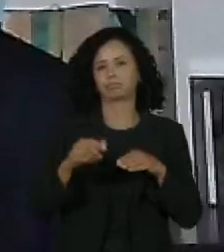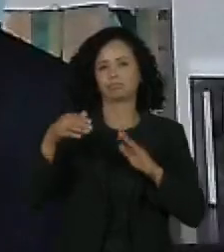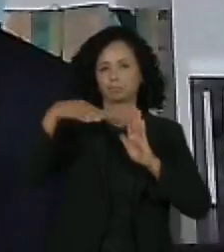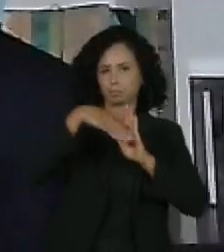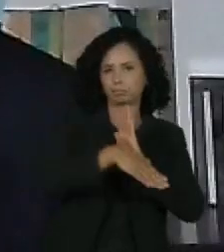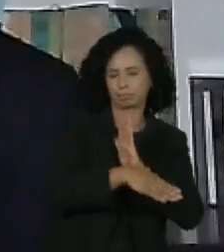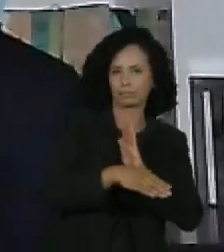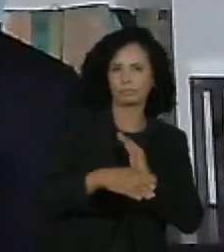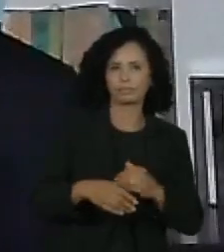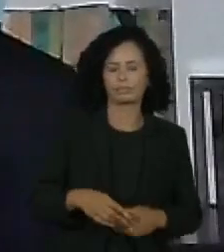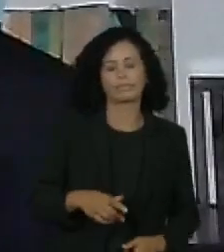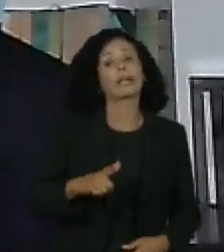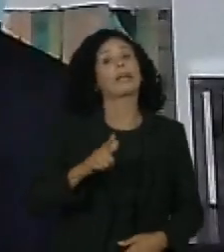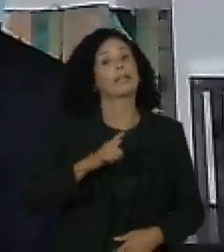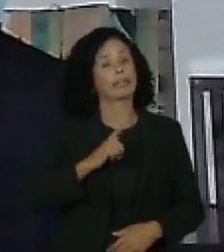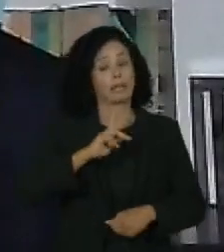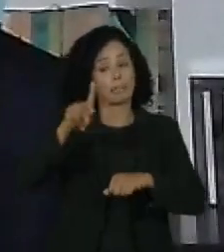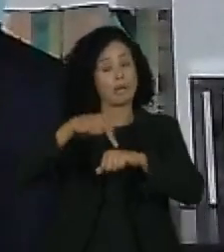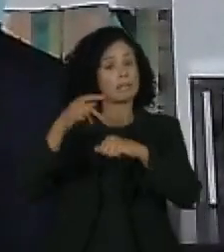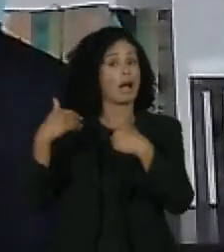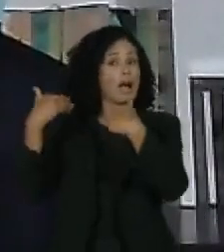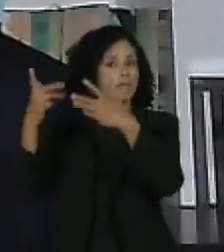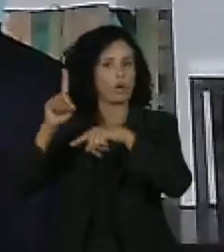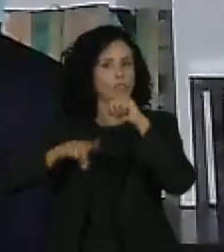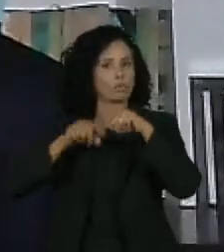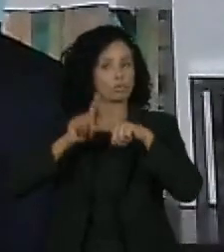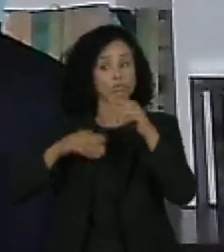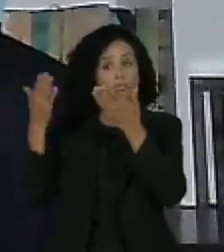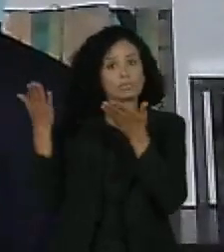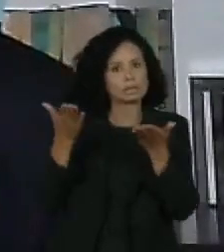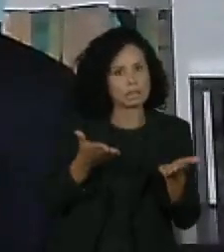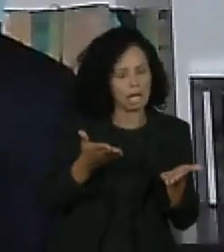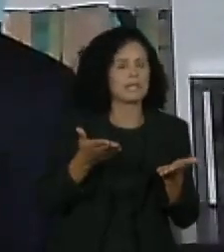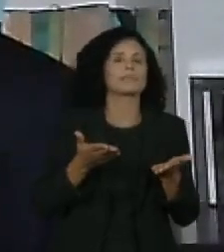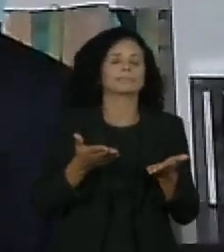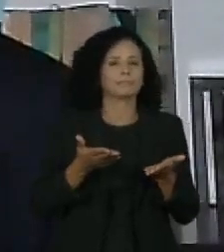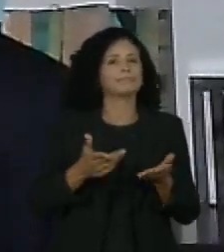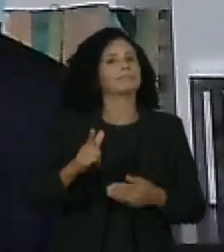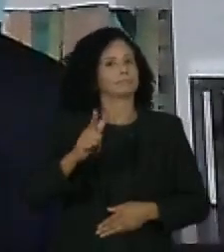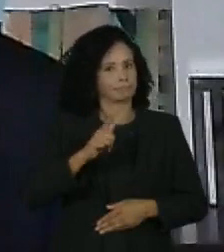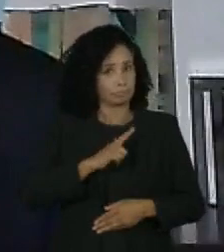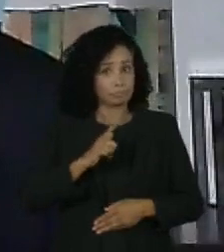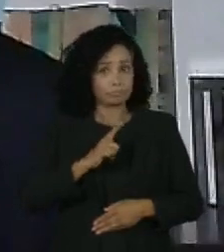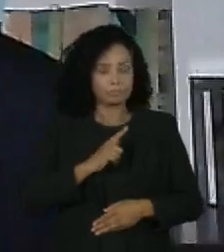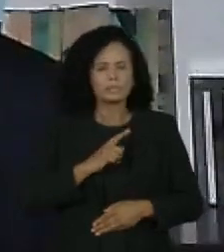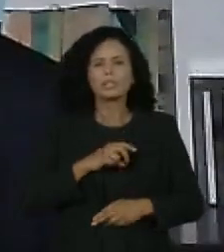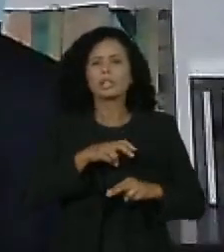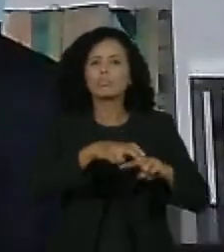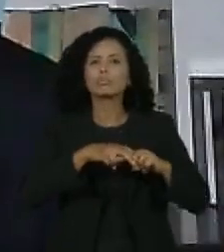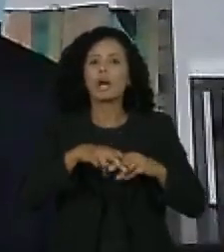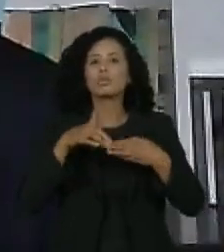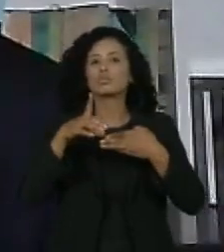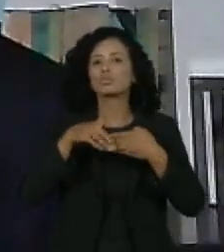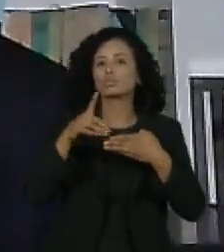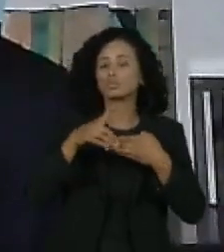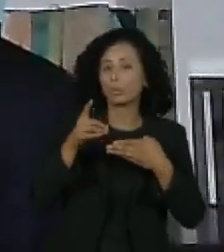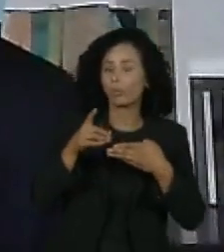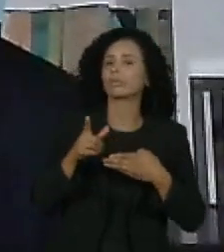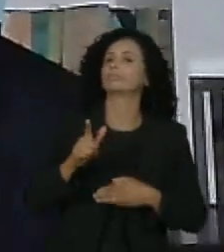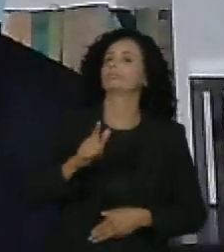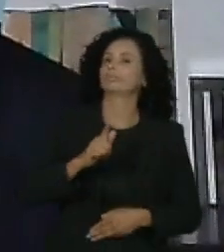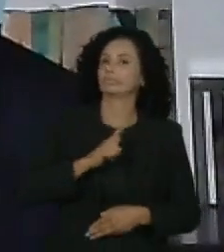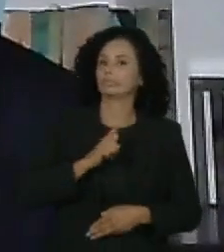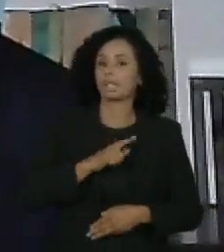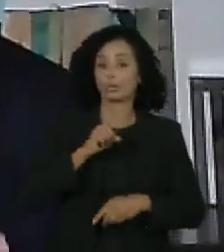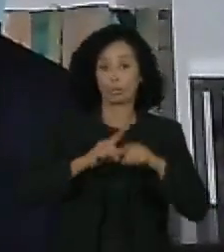há 3, 4 meses atrás, é essa antecedência que o importador tem com relação ao recebimento do produto,